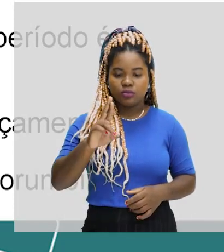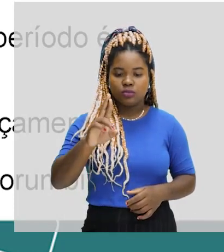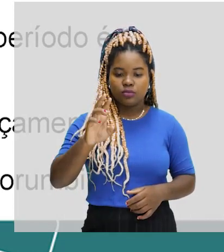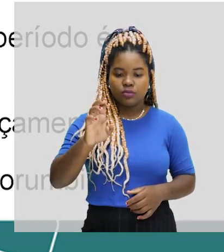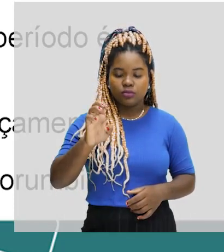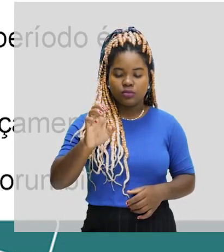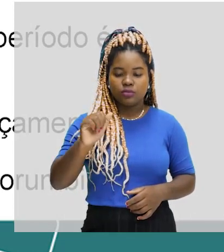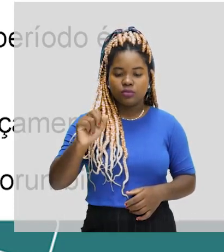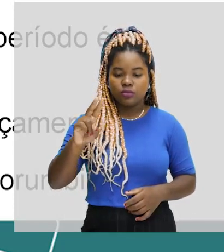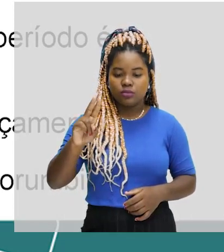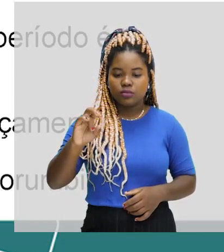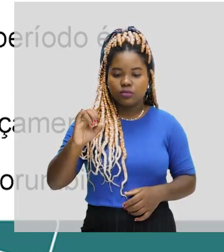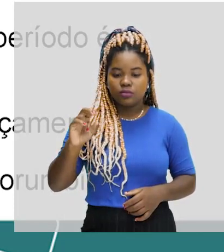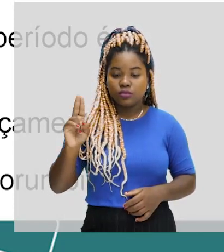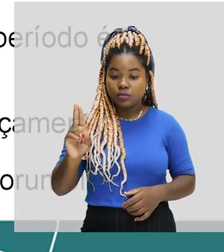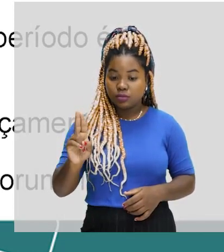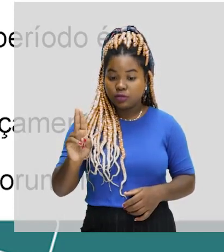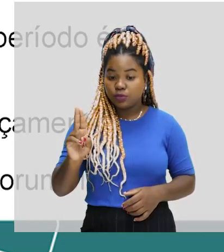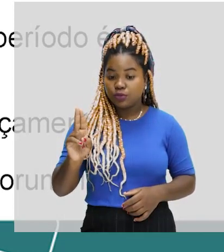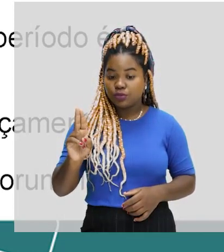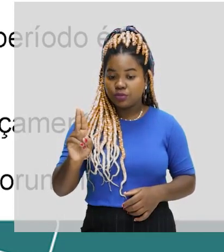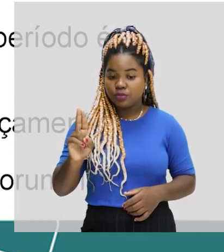reaviu. E, claro,